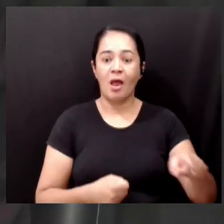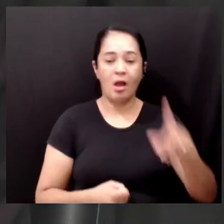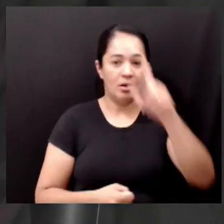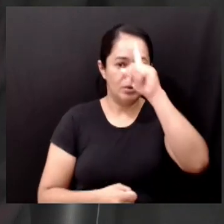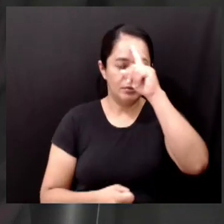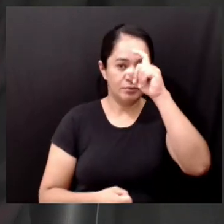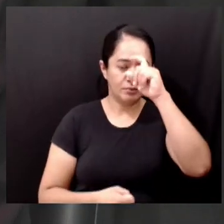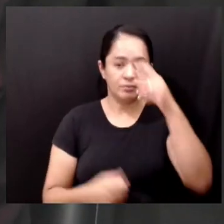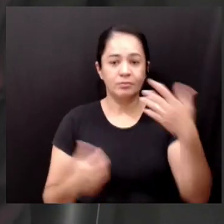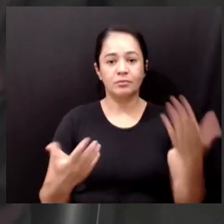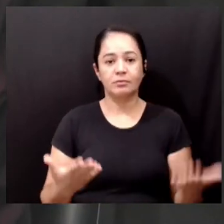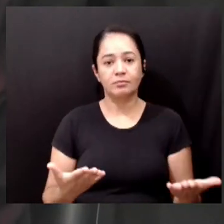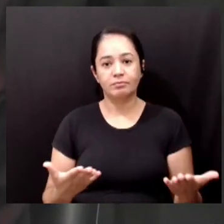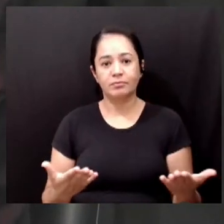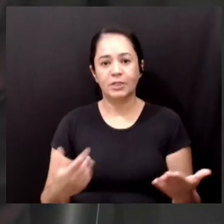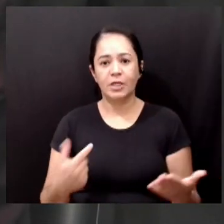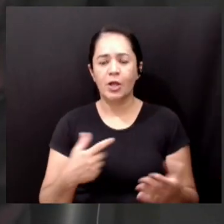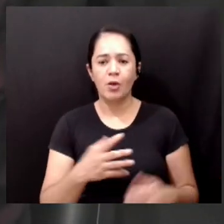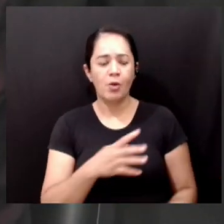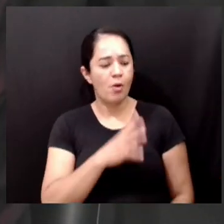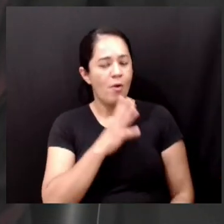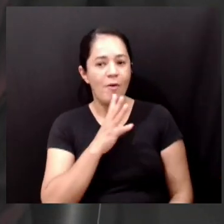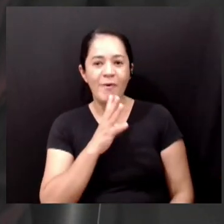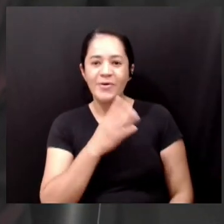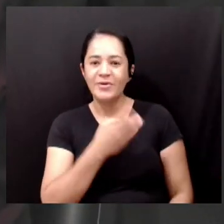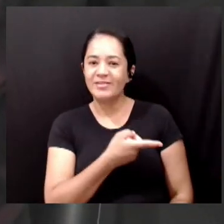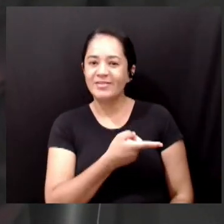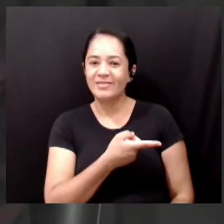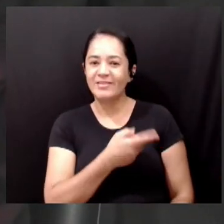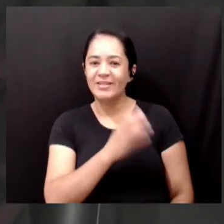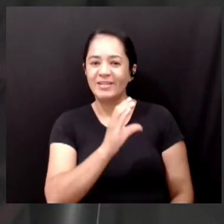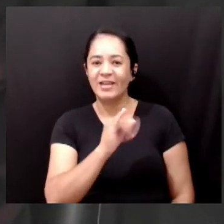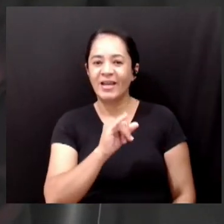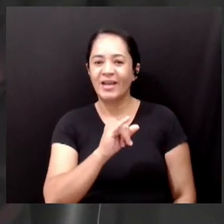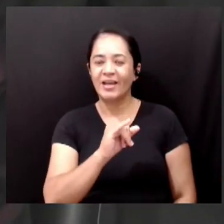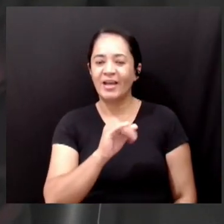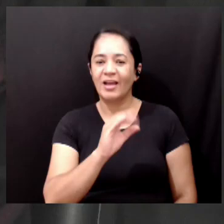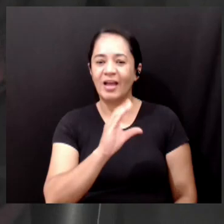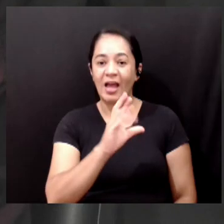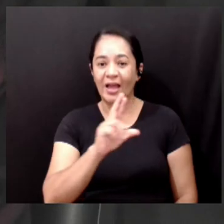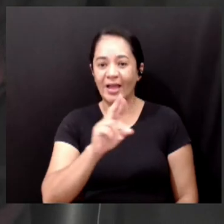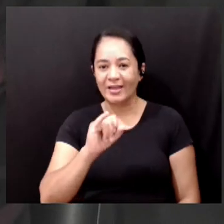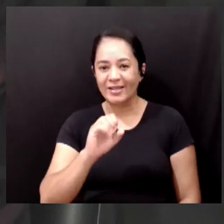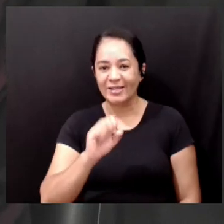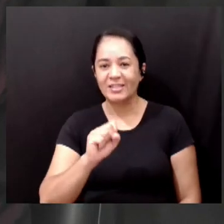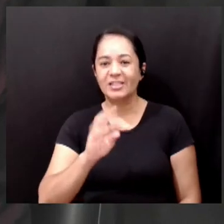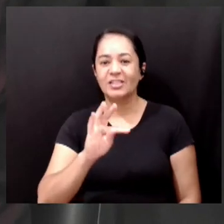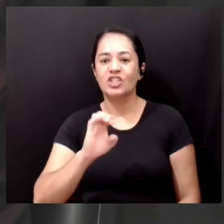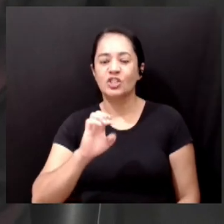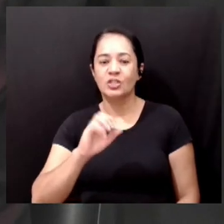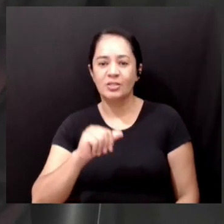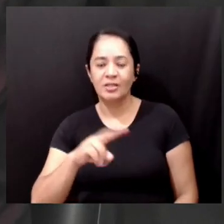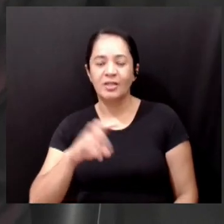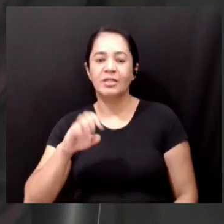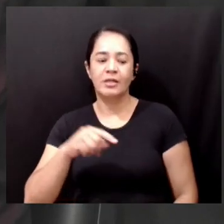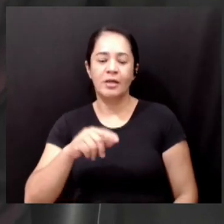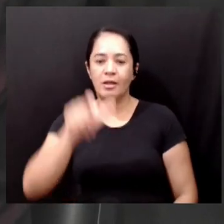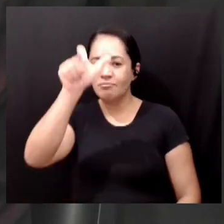que eu acabei conhecendo a Cristiane. E a Cristiane é uma pessoa extremamente